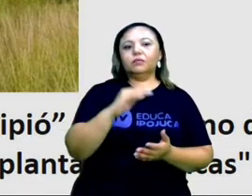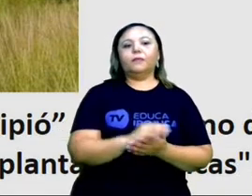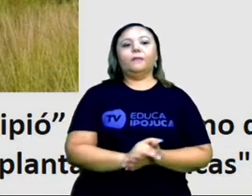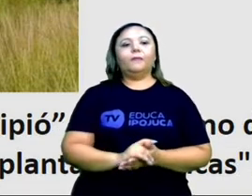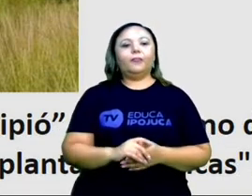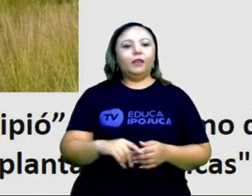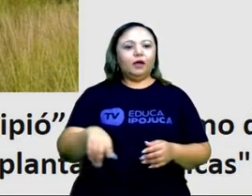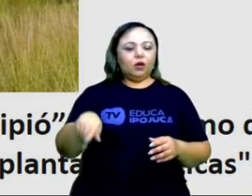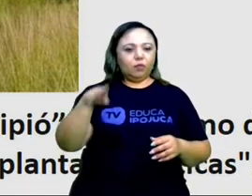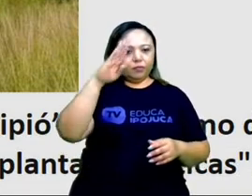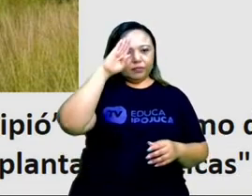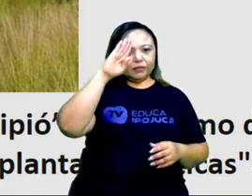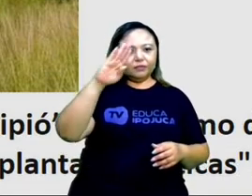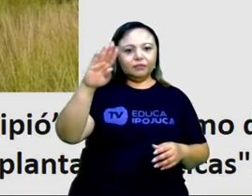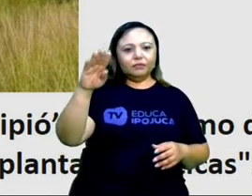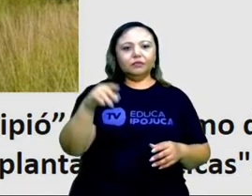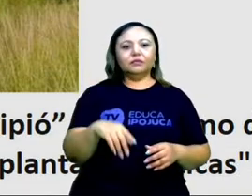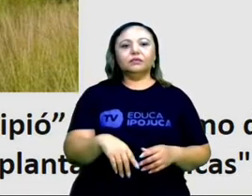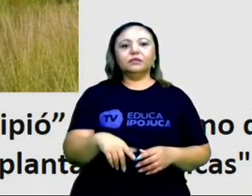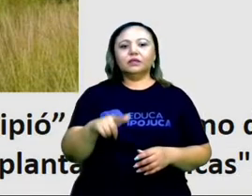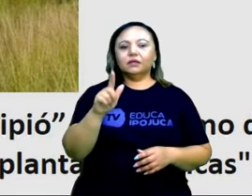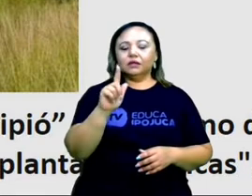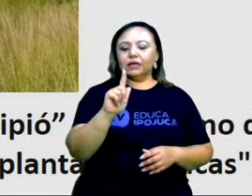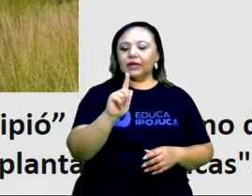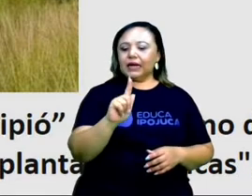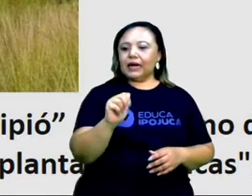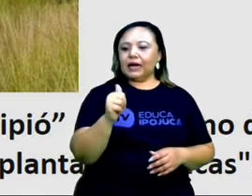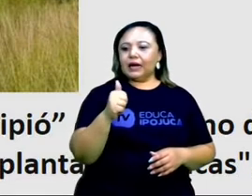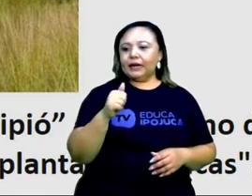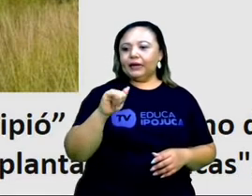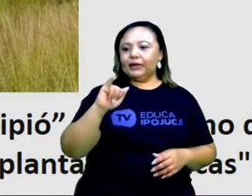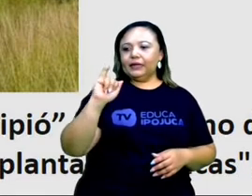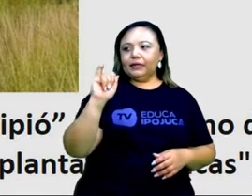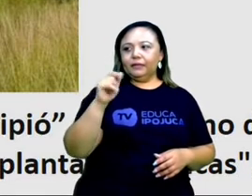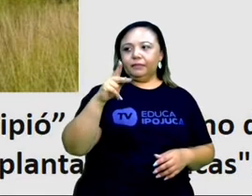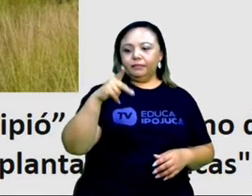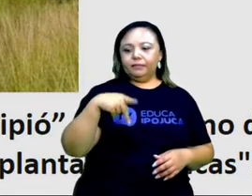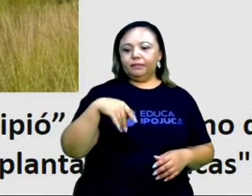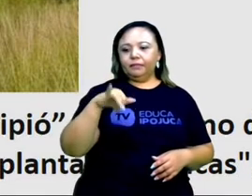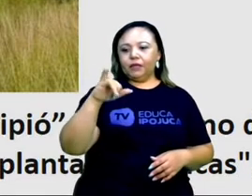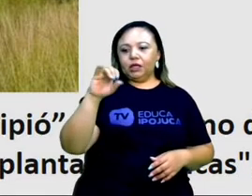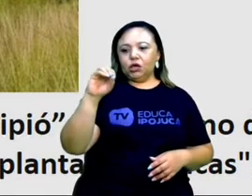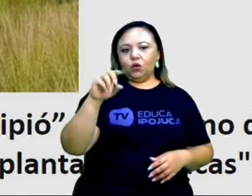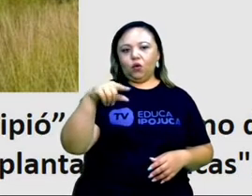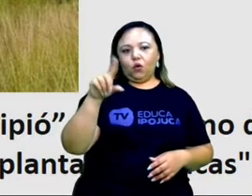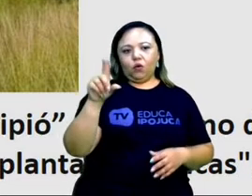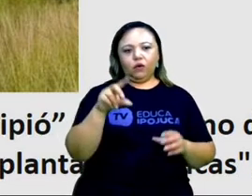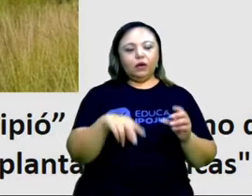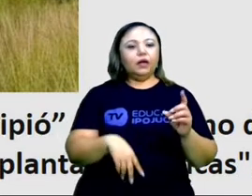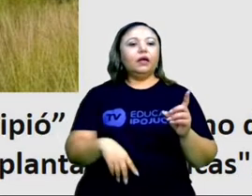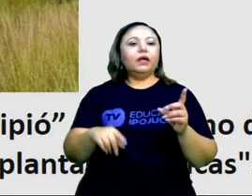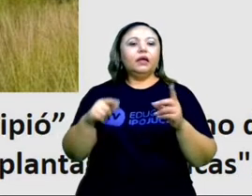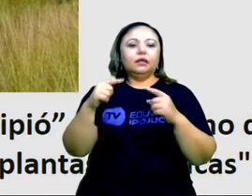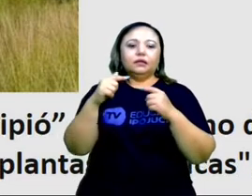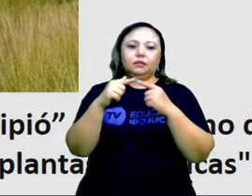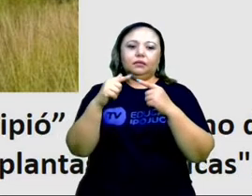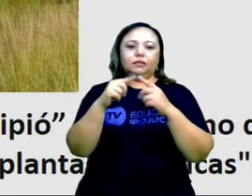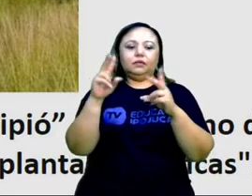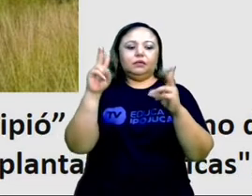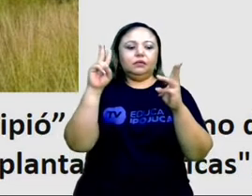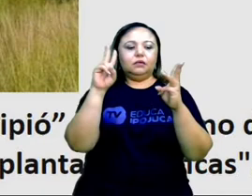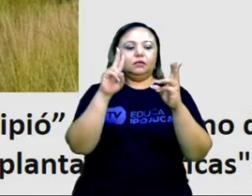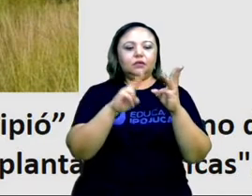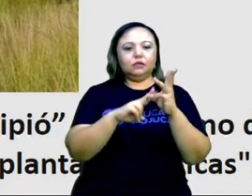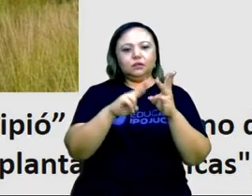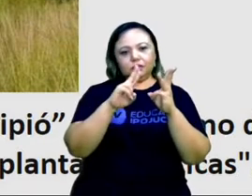ipojucanos. O nome Gaipió é um termo de origem indígena, que significa riacho de